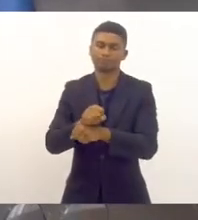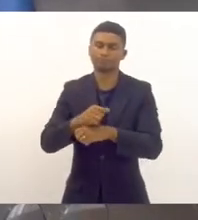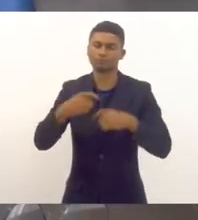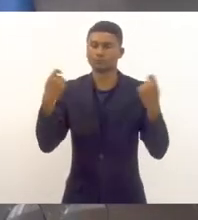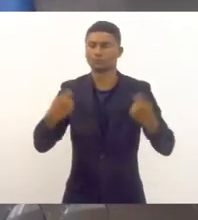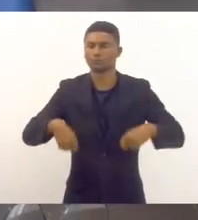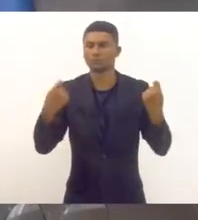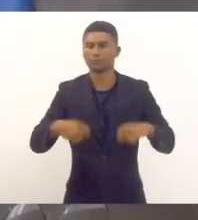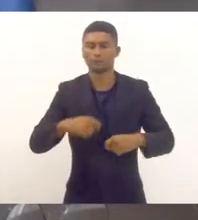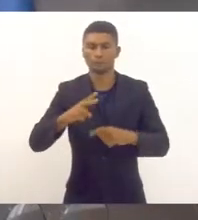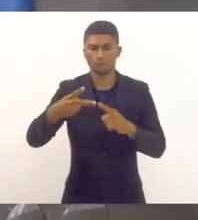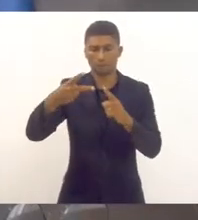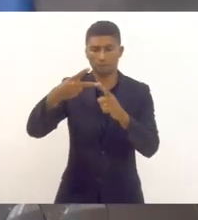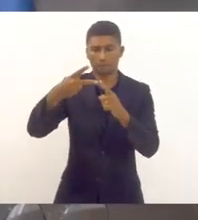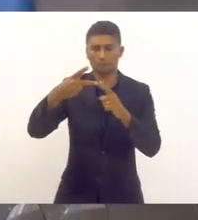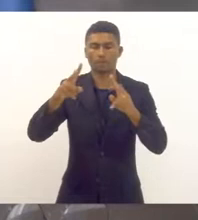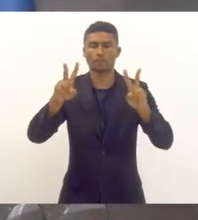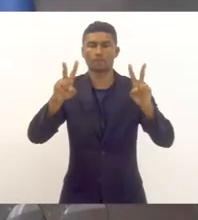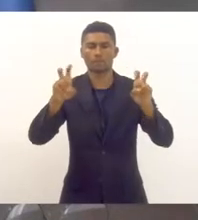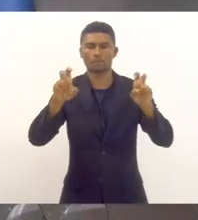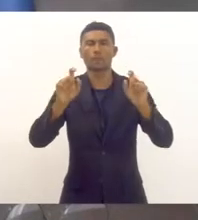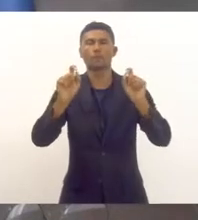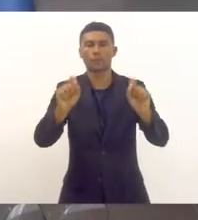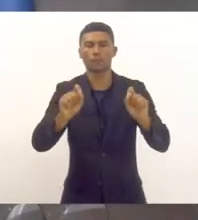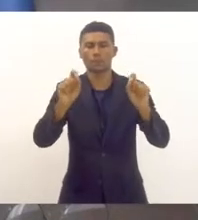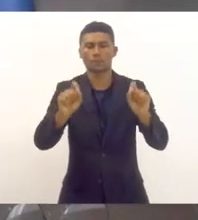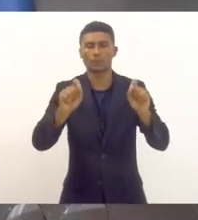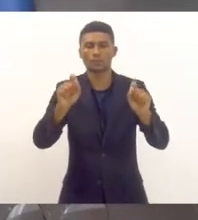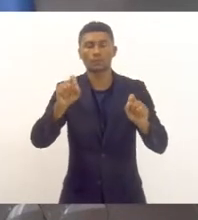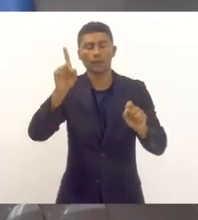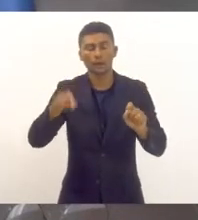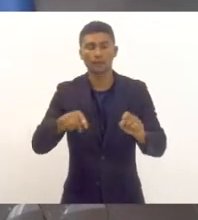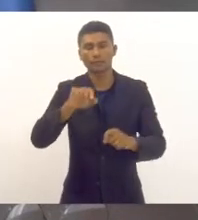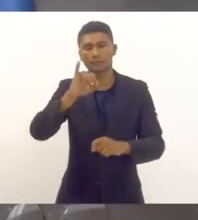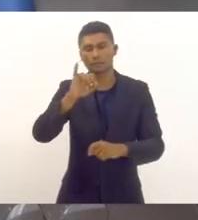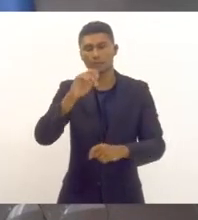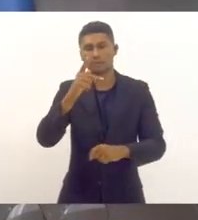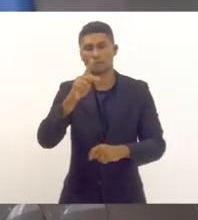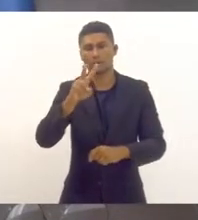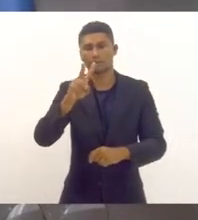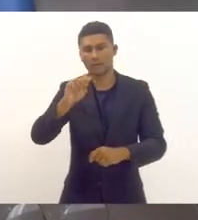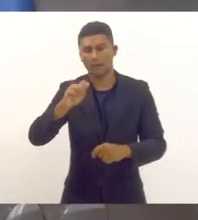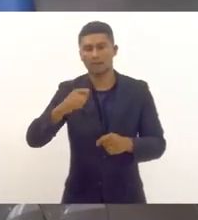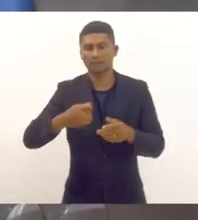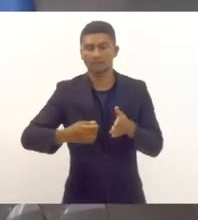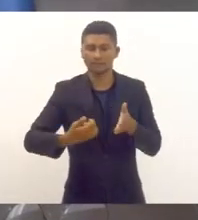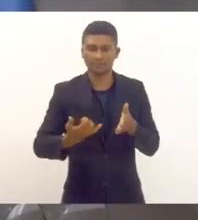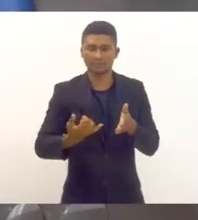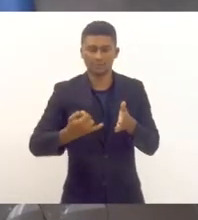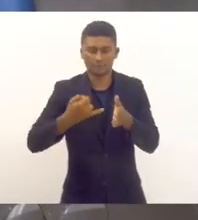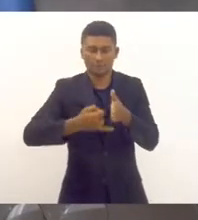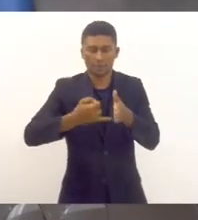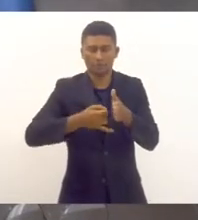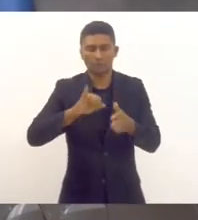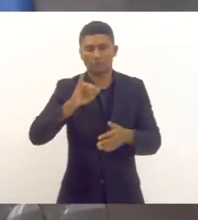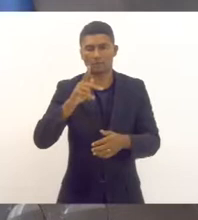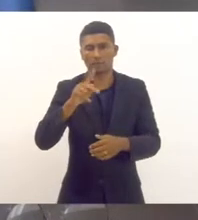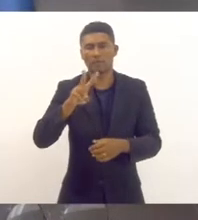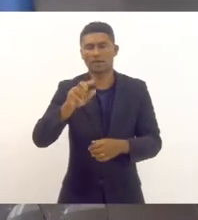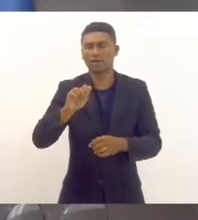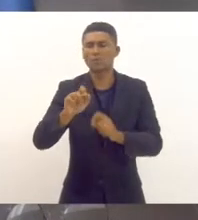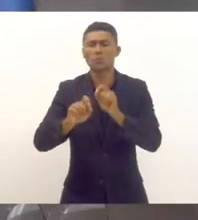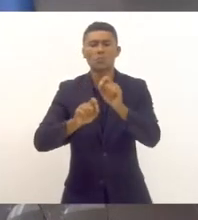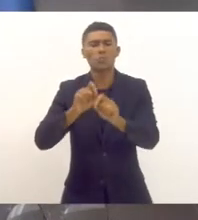questão número dois é a isenção do IPVA para guindaste. Na medida em que um guindaste